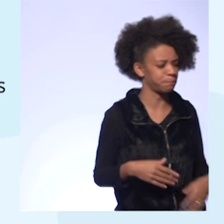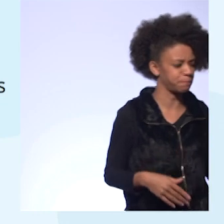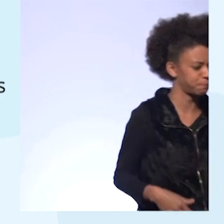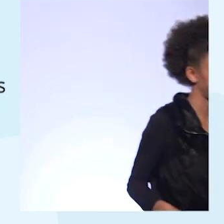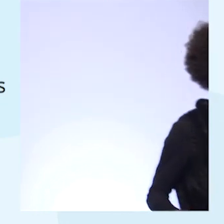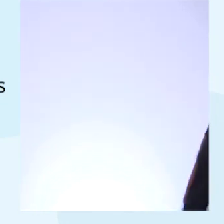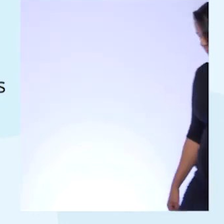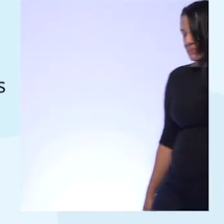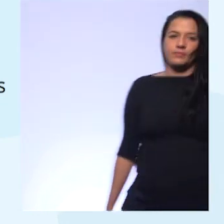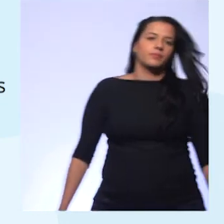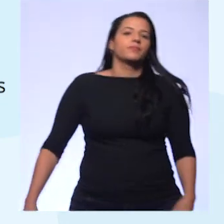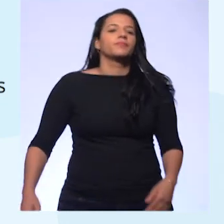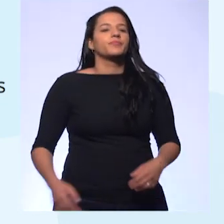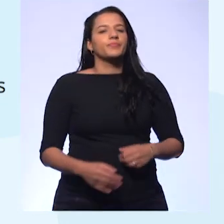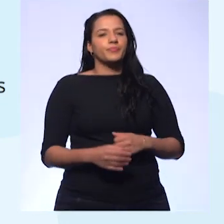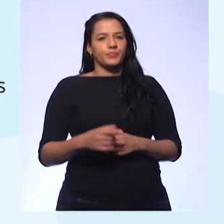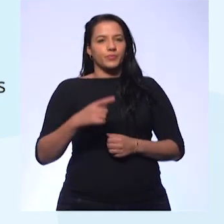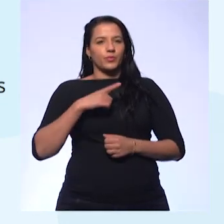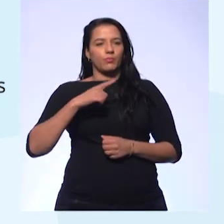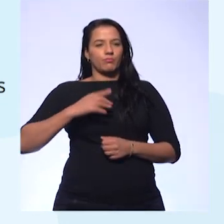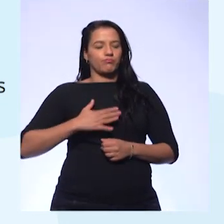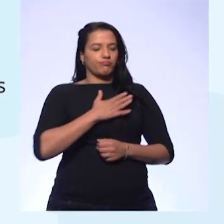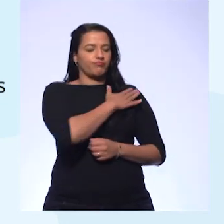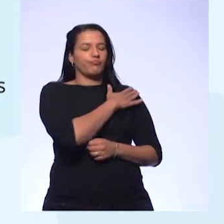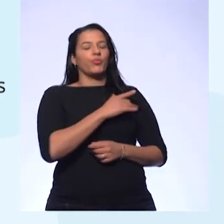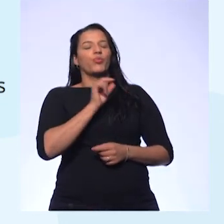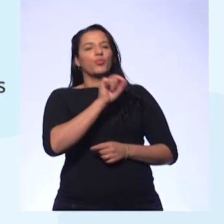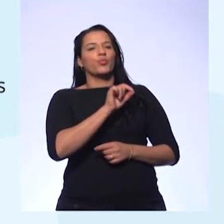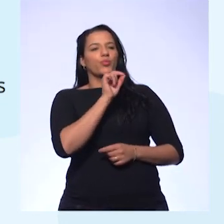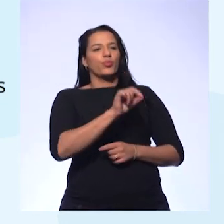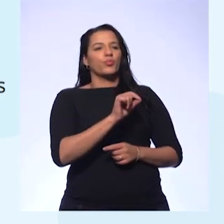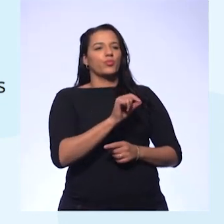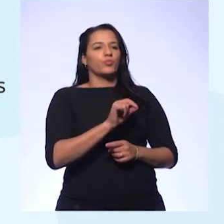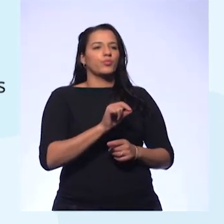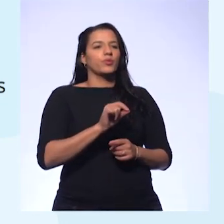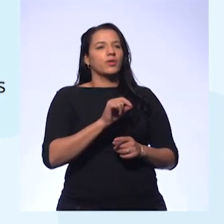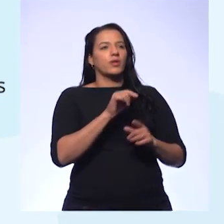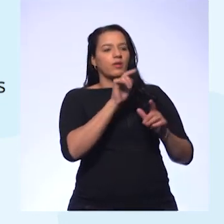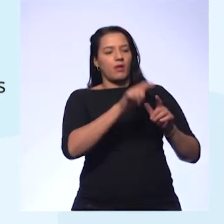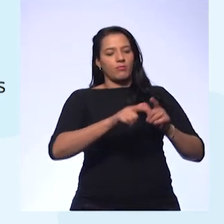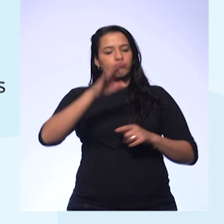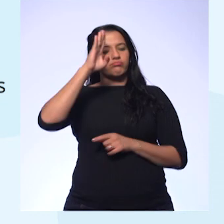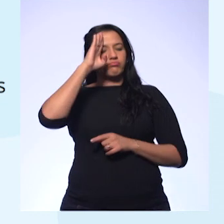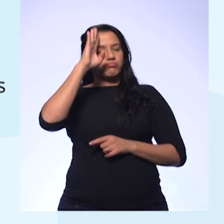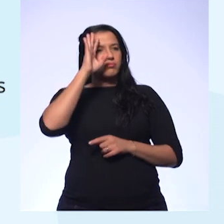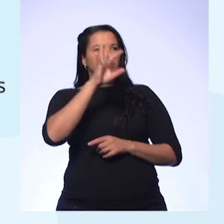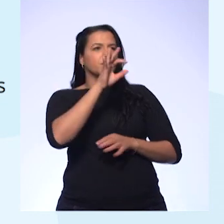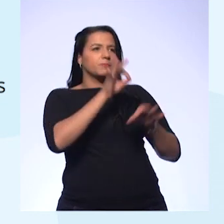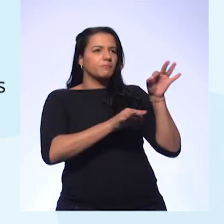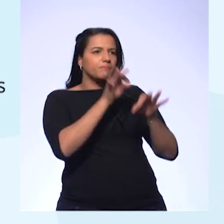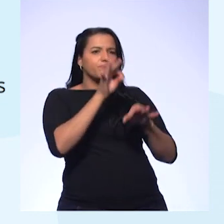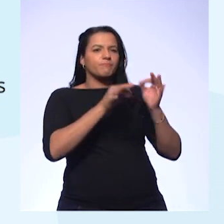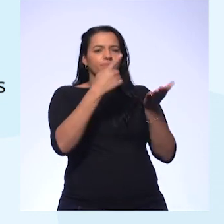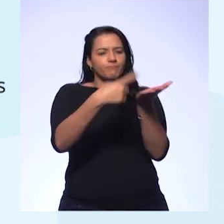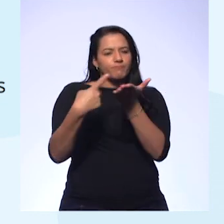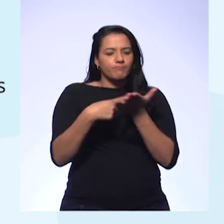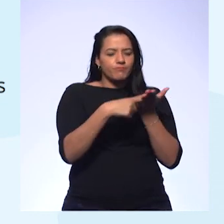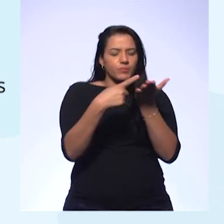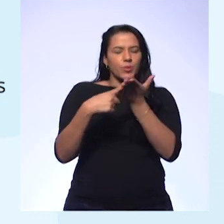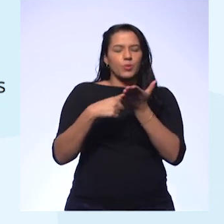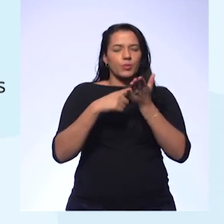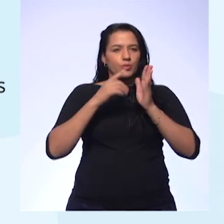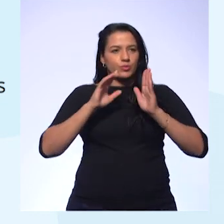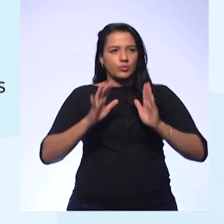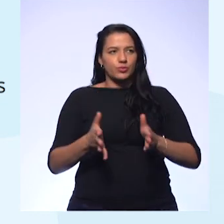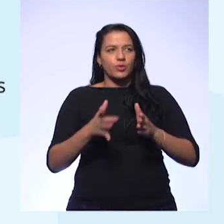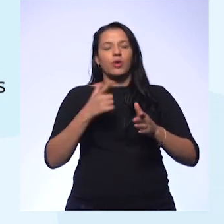no coronelismo, né? Onde os governadores já tinham pré-combinado com esses coronéis, onde